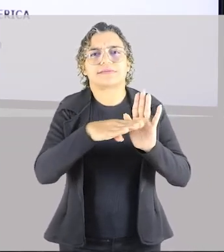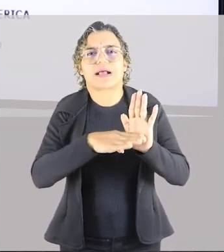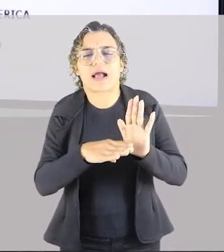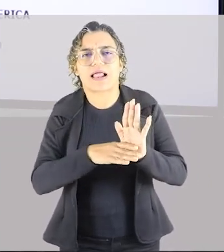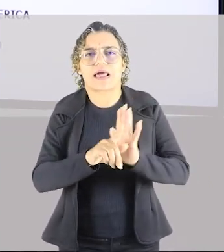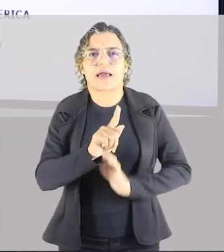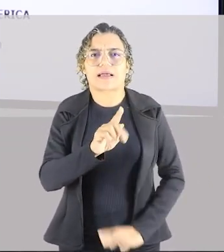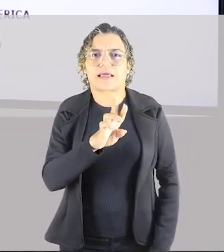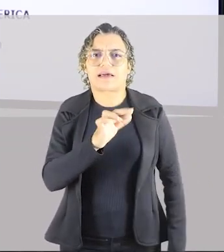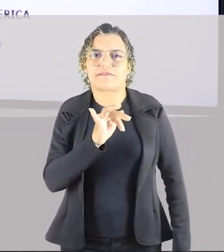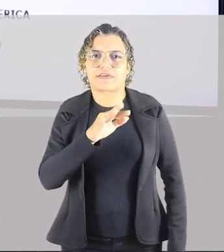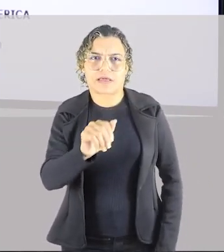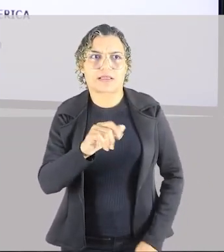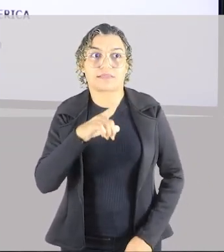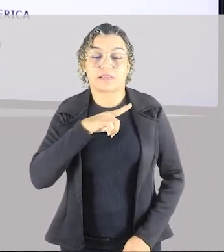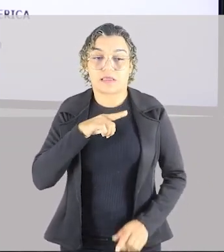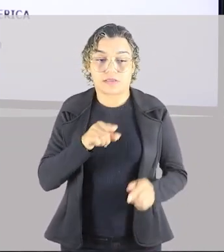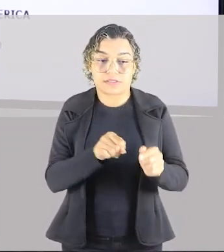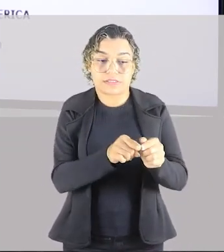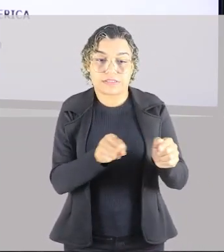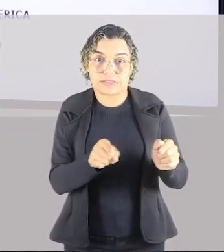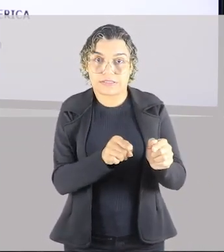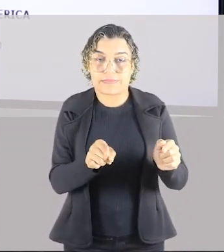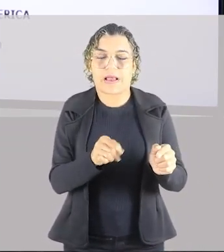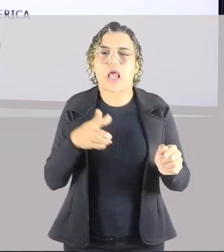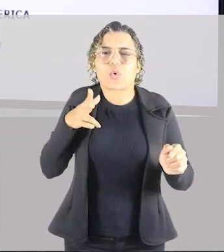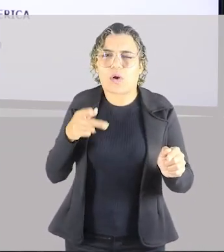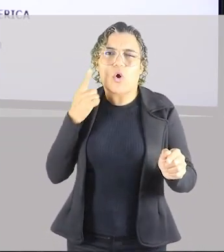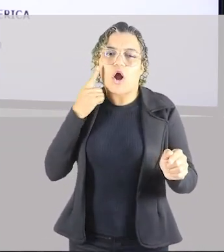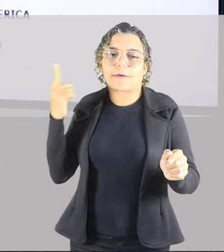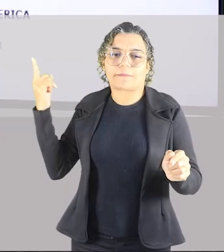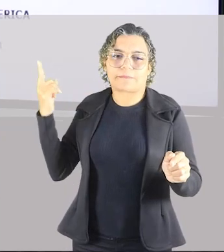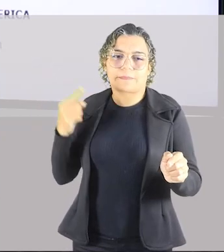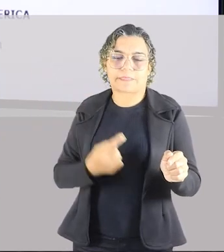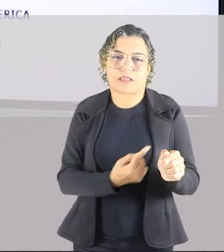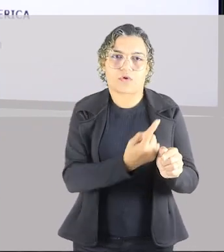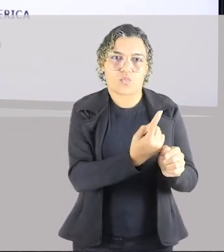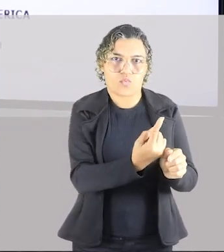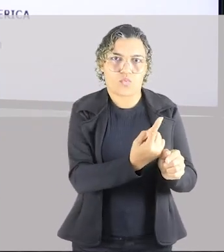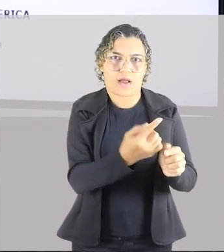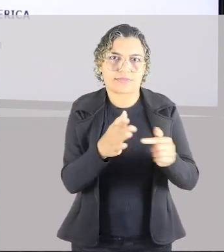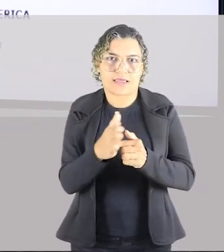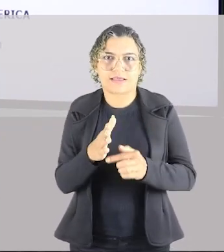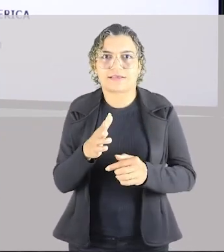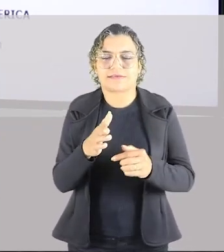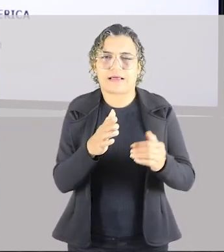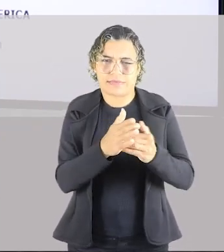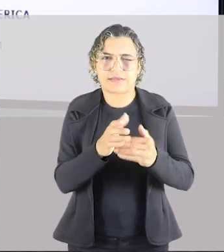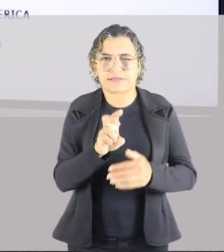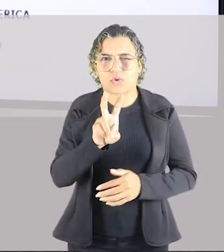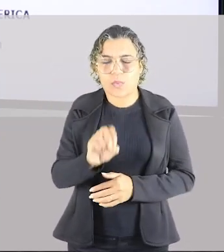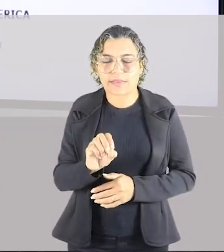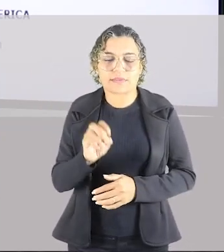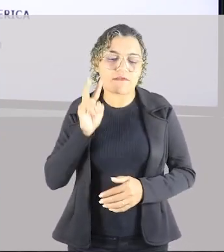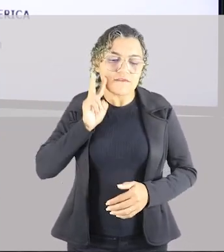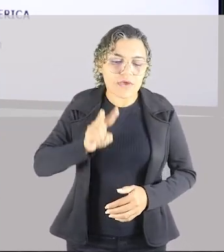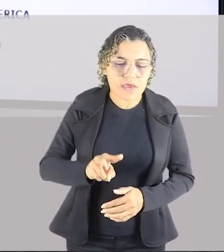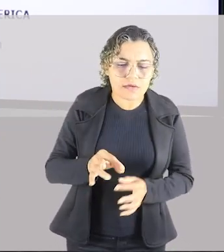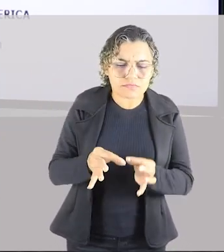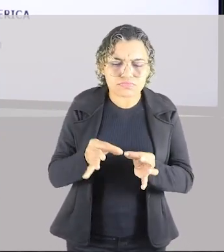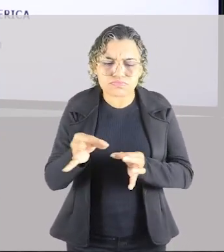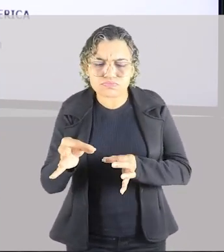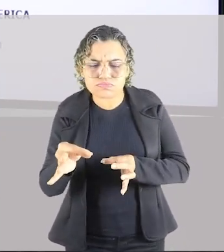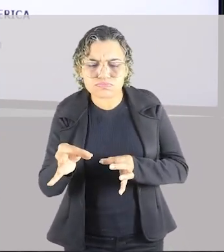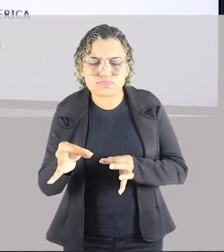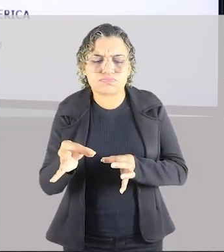exemplo, tem esse espaço bem aqui, igualzinho que está aqui, 1 para 50. Então, tu vai lá olhar, por exemplo, ó, mediu a